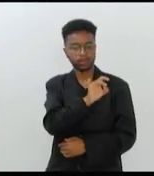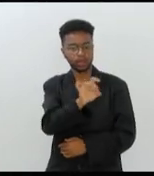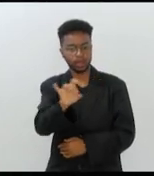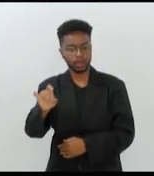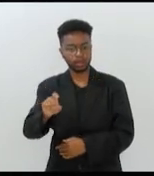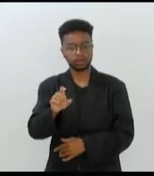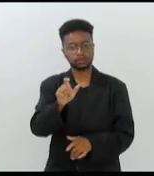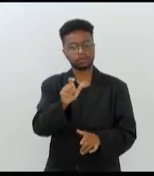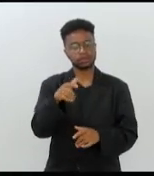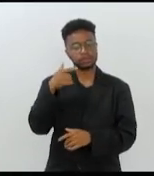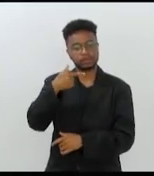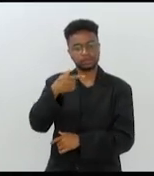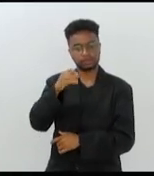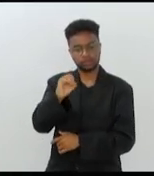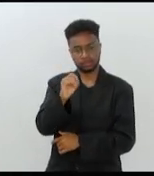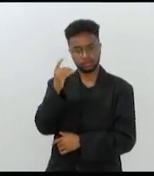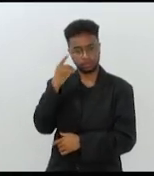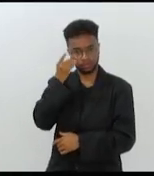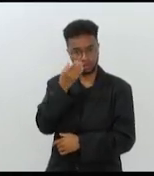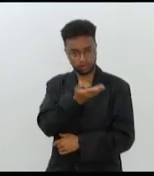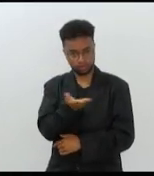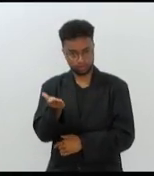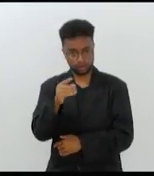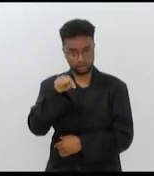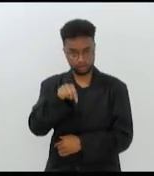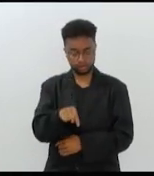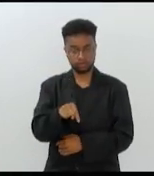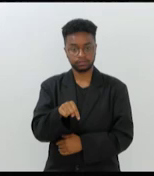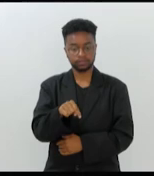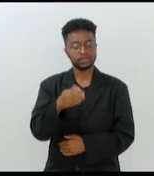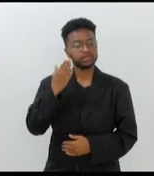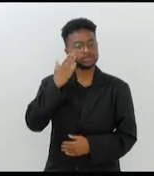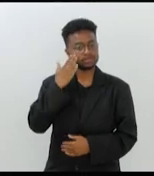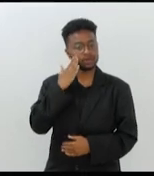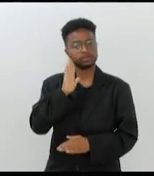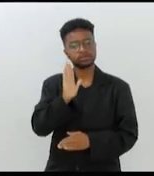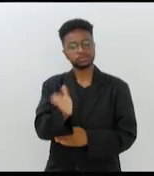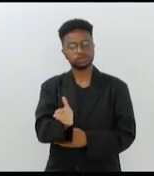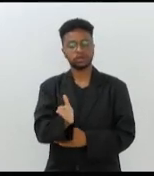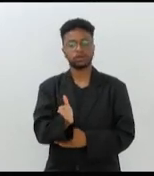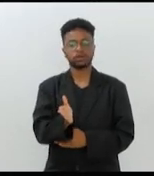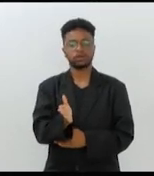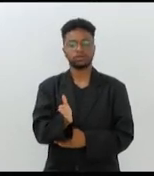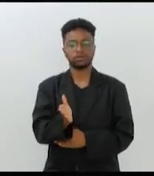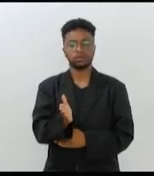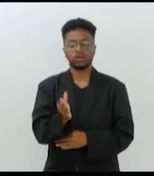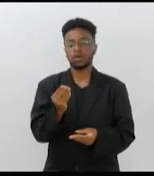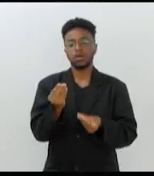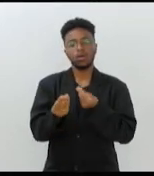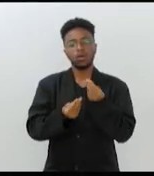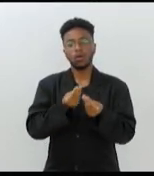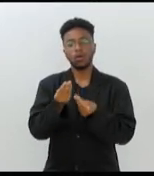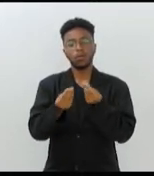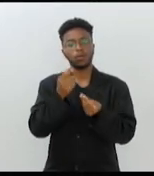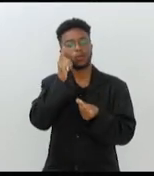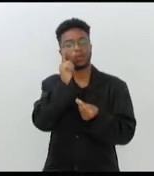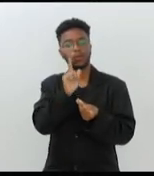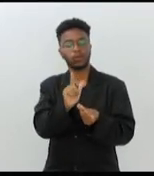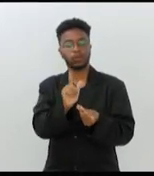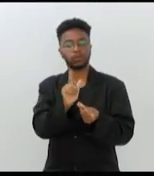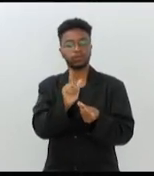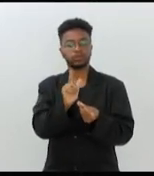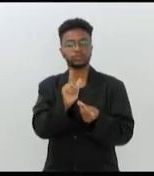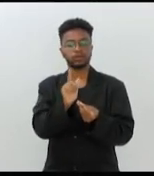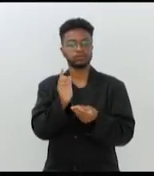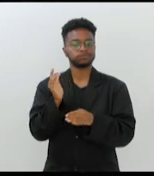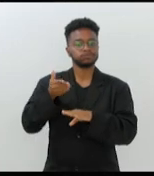dos 70 deputados desta casa sabe a forma que alcança a legitimidade para